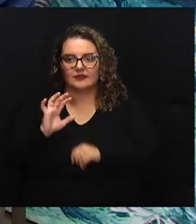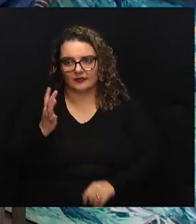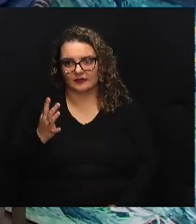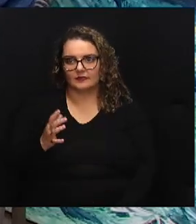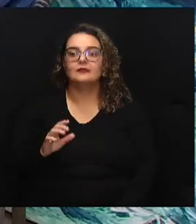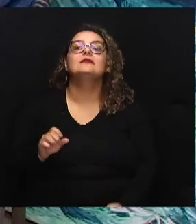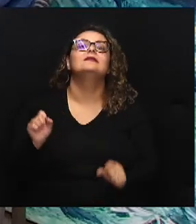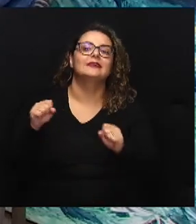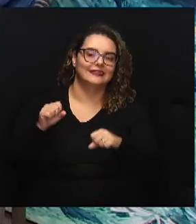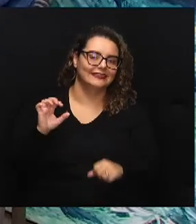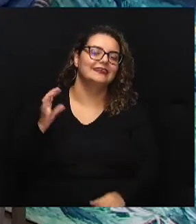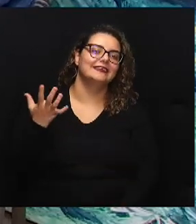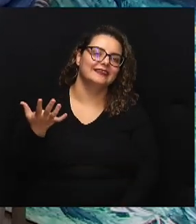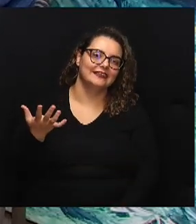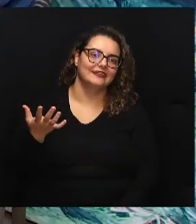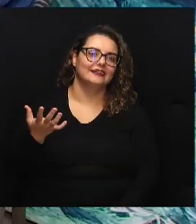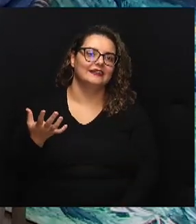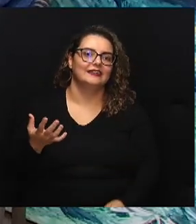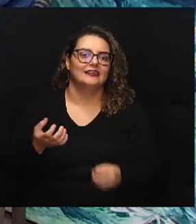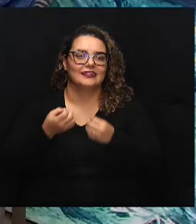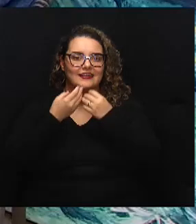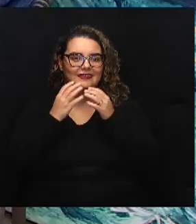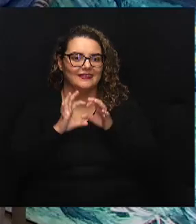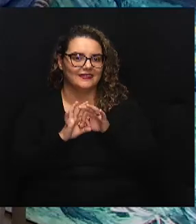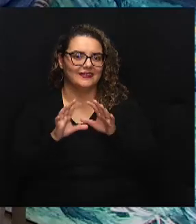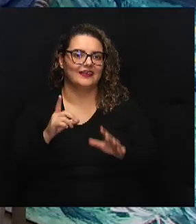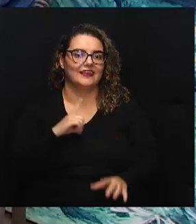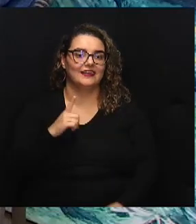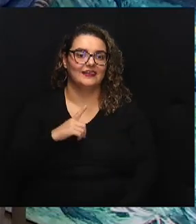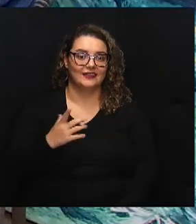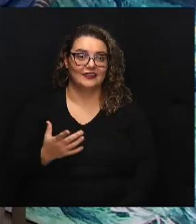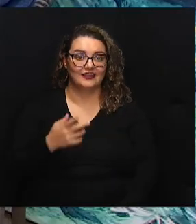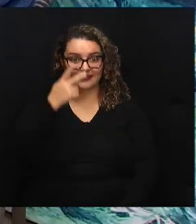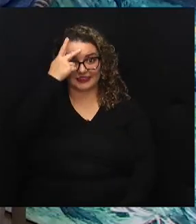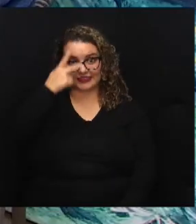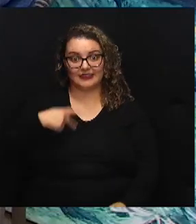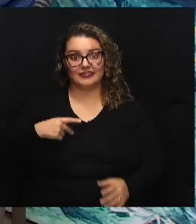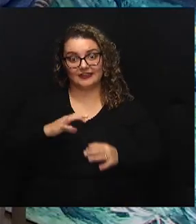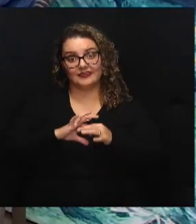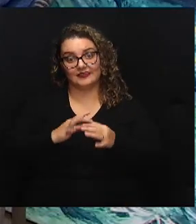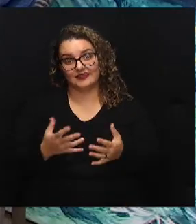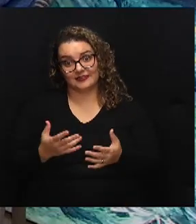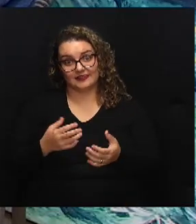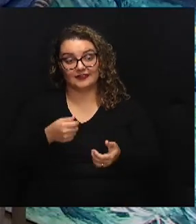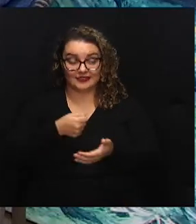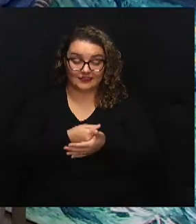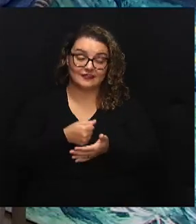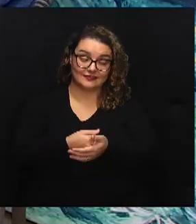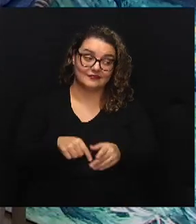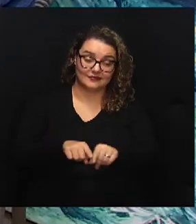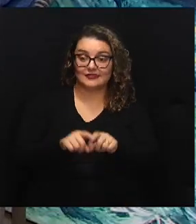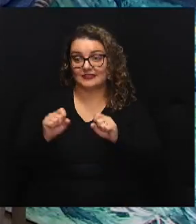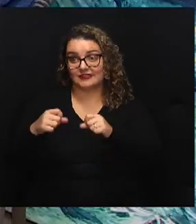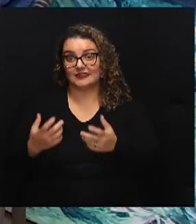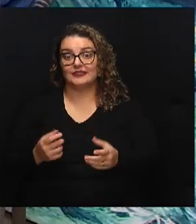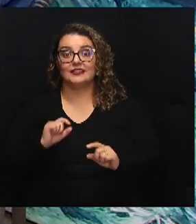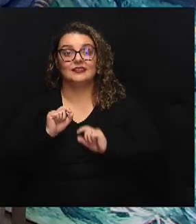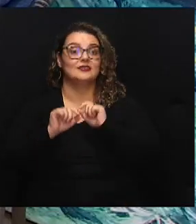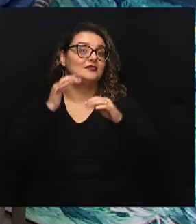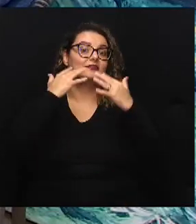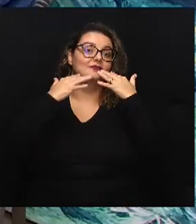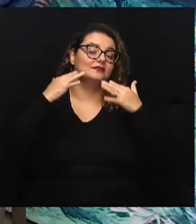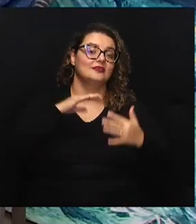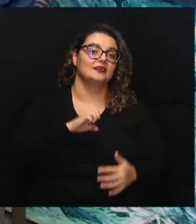acontece. Que bom que você tem essa liberdade, né? Com você mesmo, né? E esse rigor também, né? E o que te inspira,